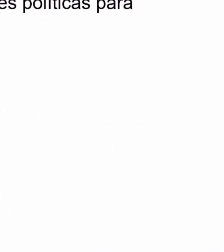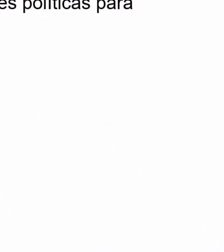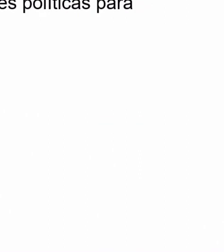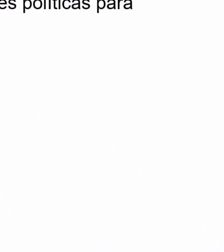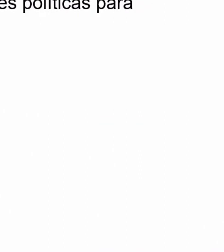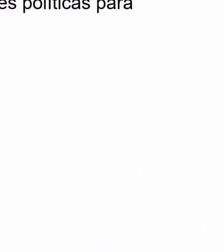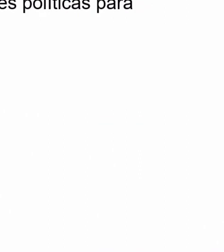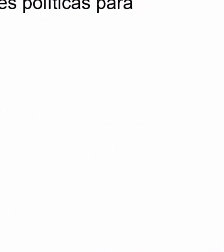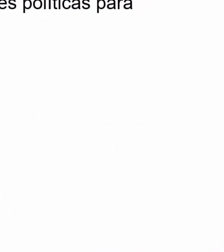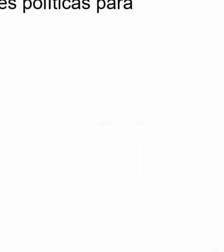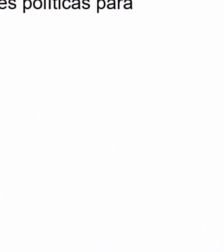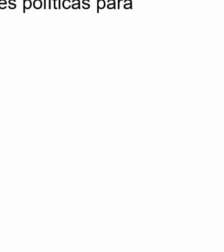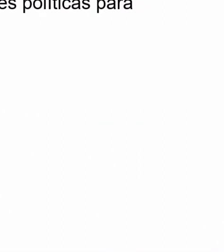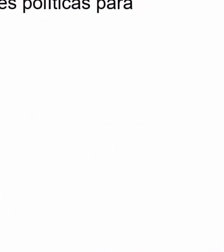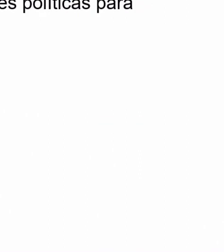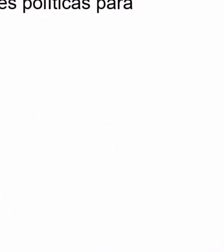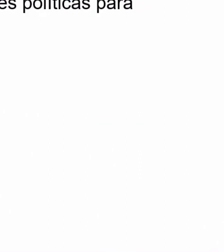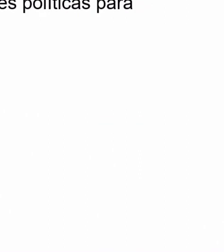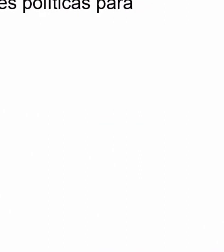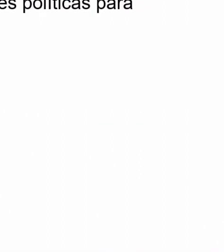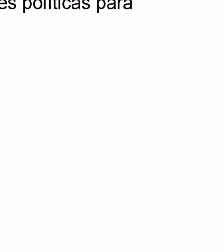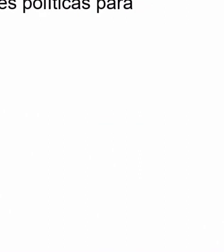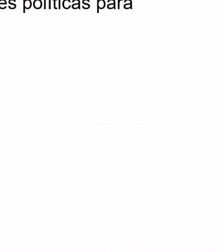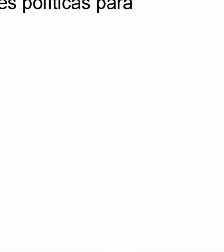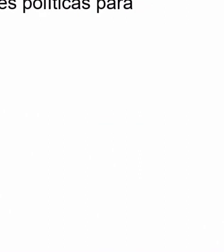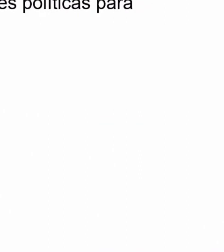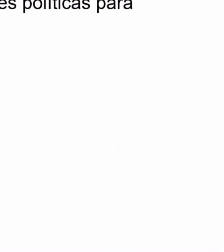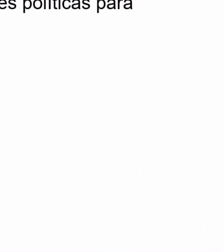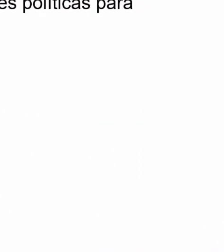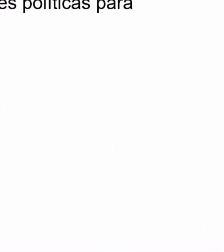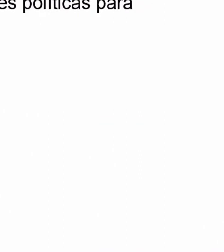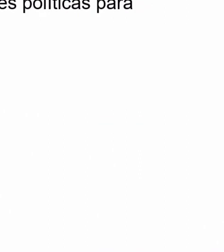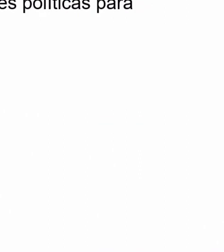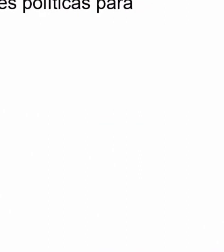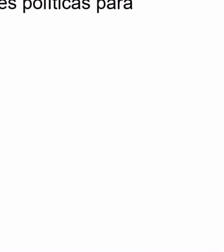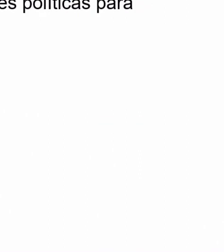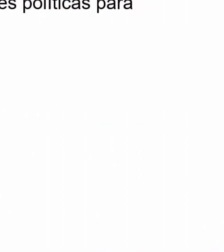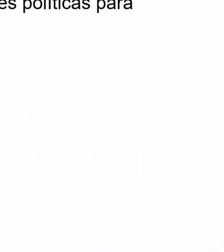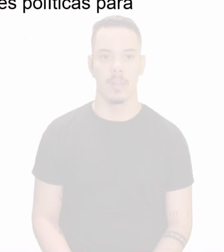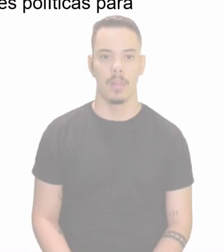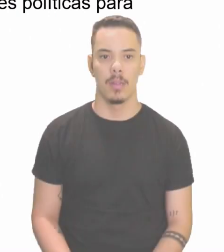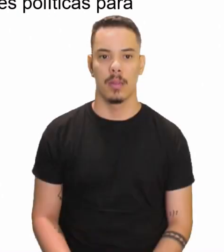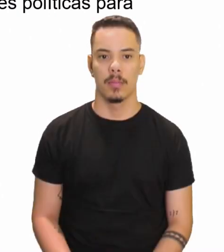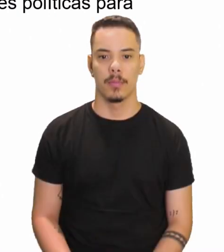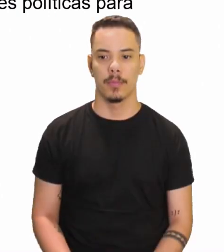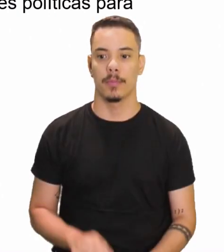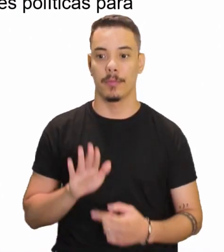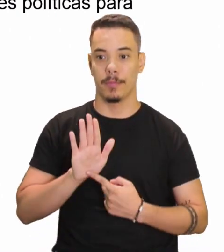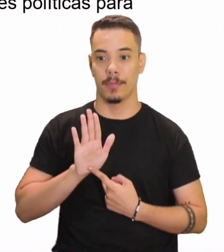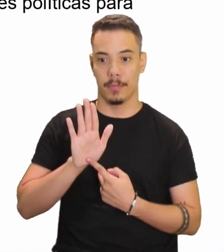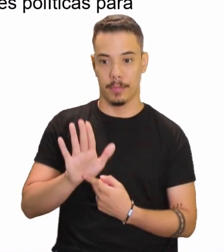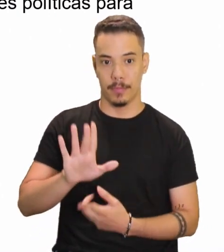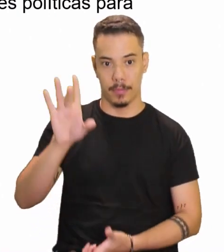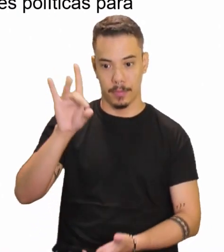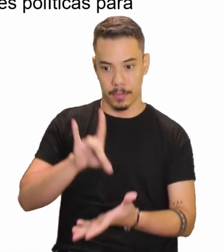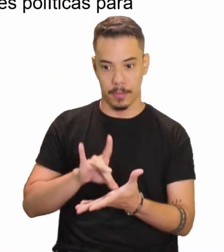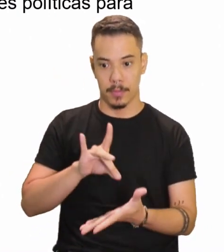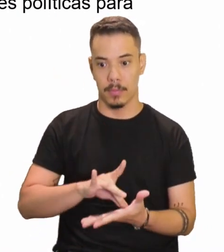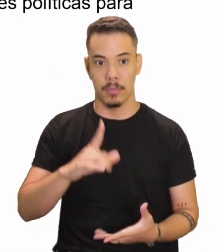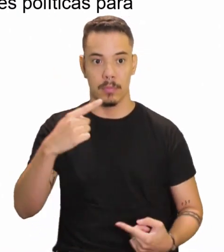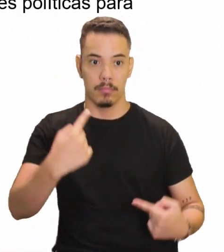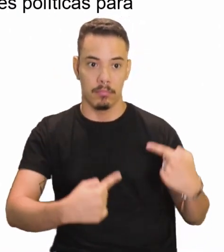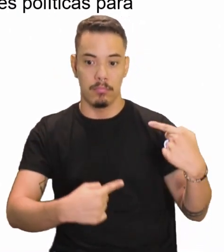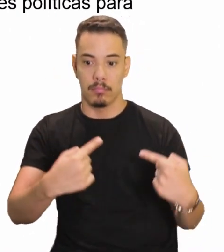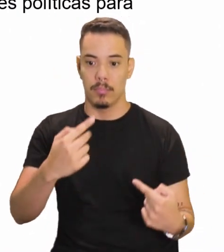vamos aqui e a revela real dificuldade de entendimento entre posições que